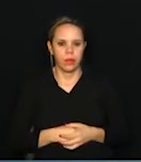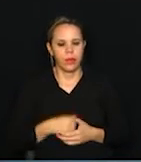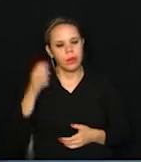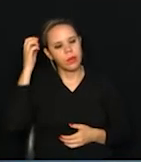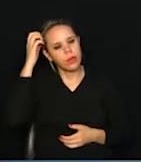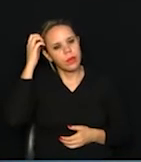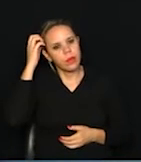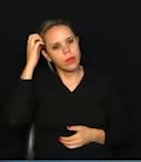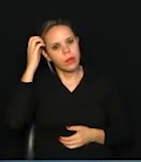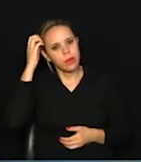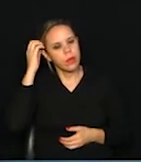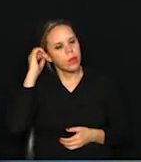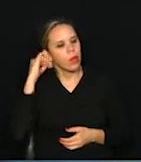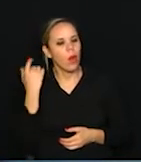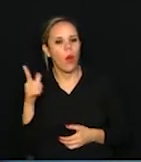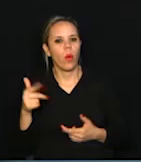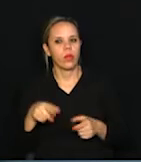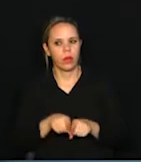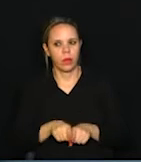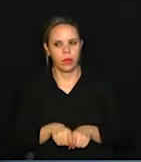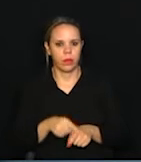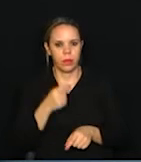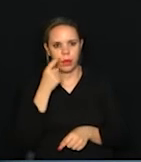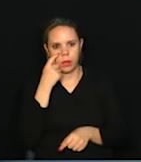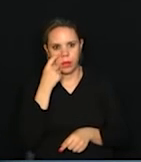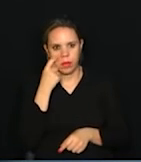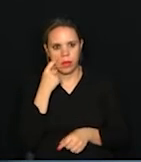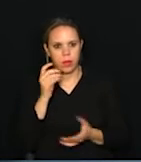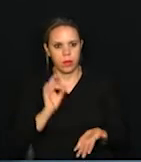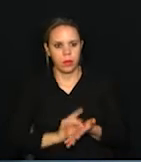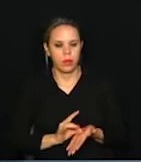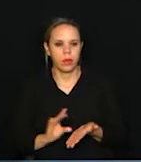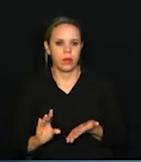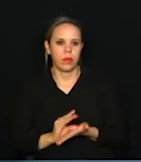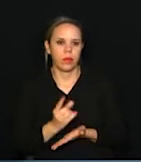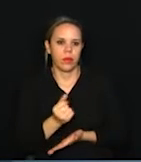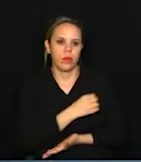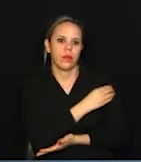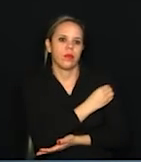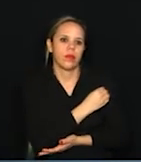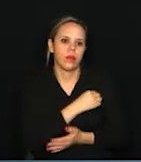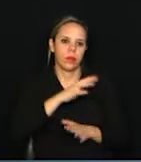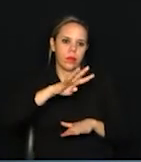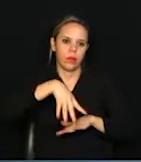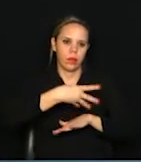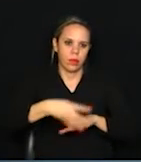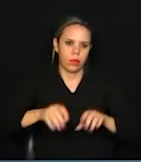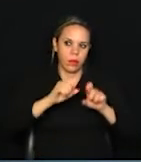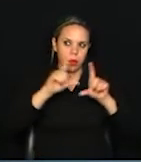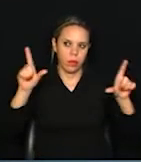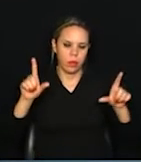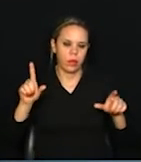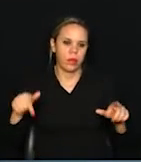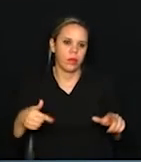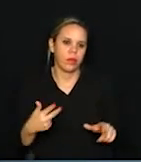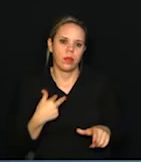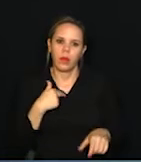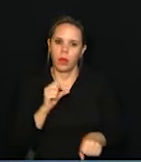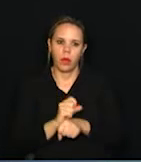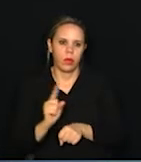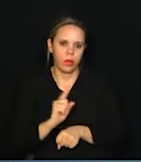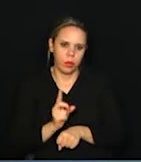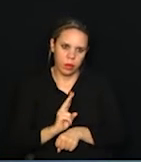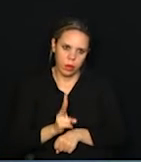outra questão é, de fato, o investimento na sinalização, ele não pode parar